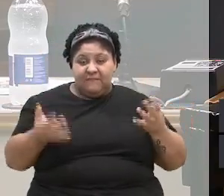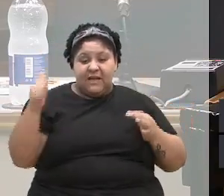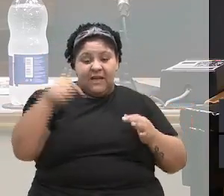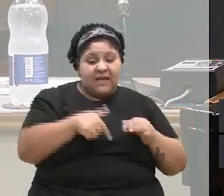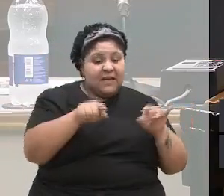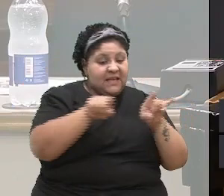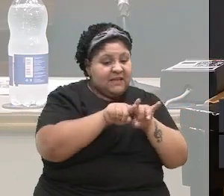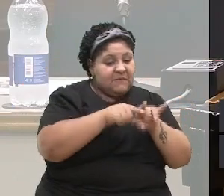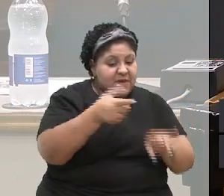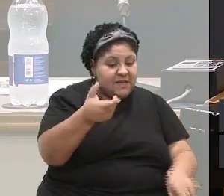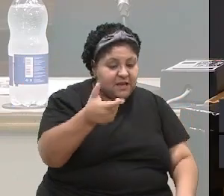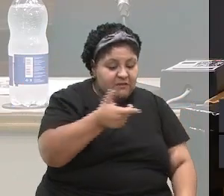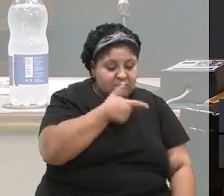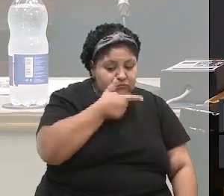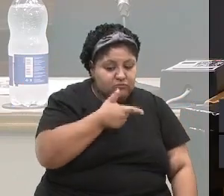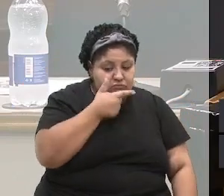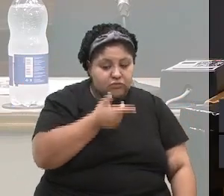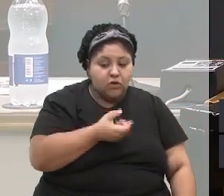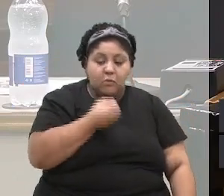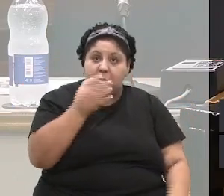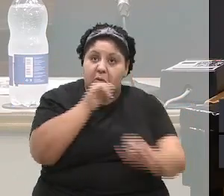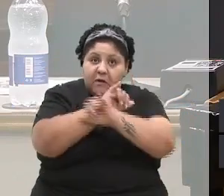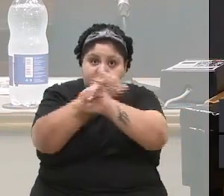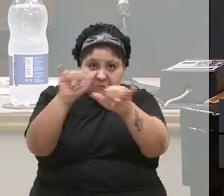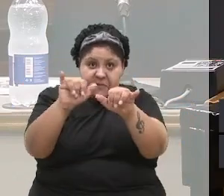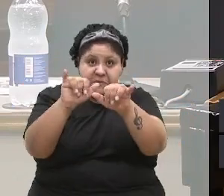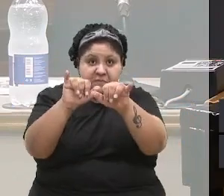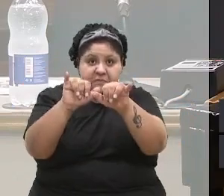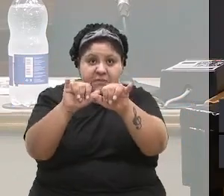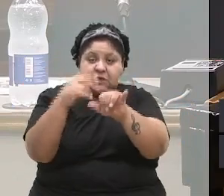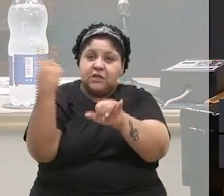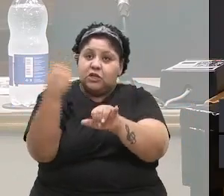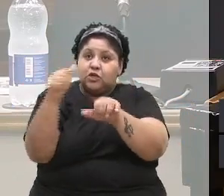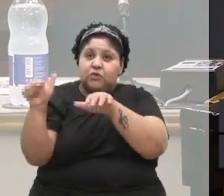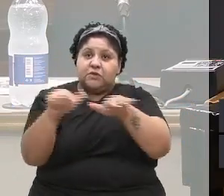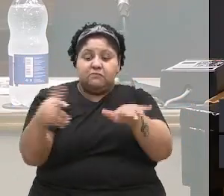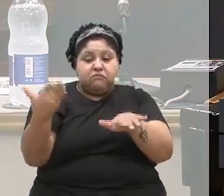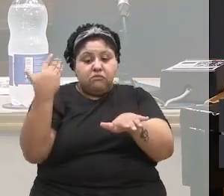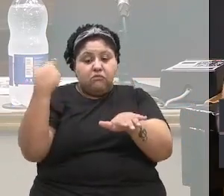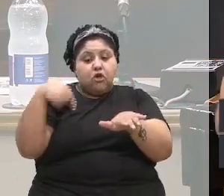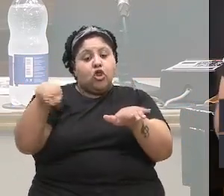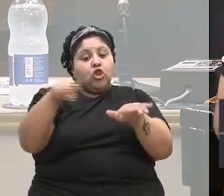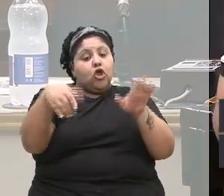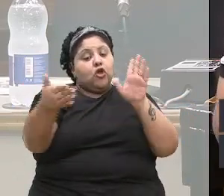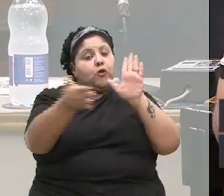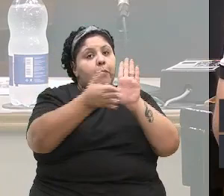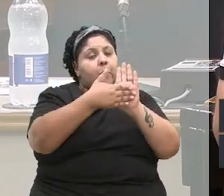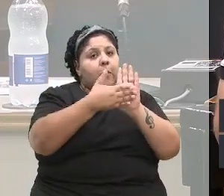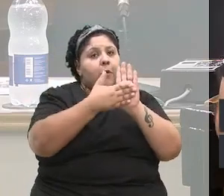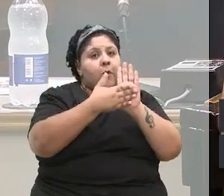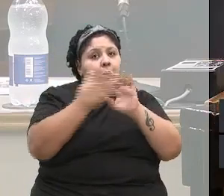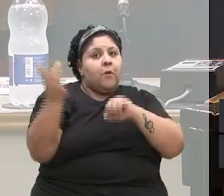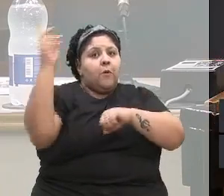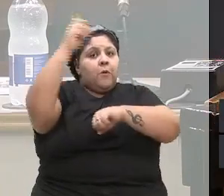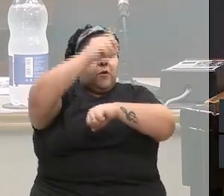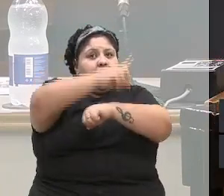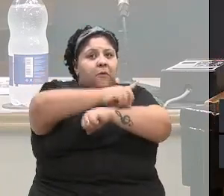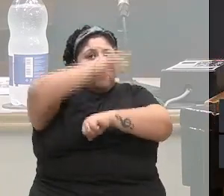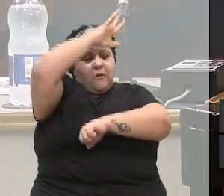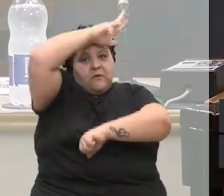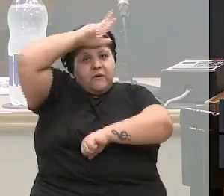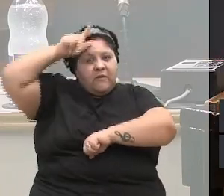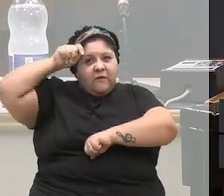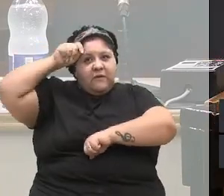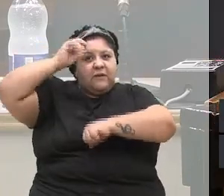quero trazer uma boa notícia, que 2 semanas atrás nós protocolamos o Dia Municipal das